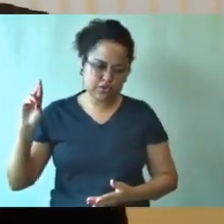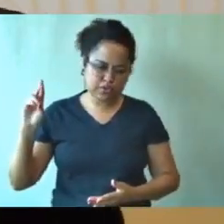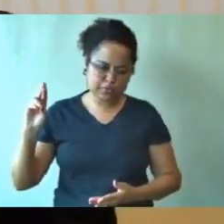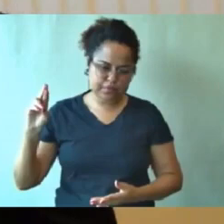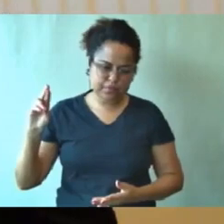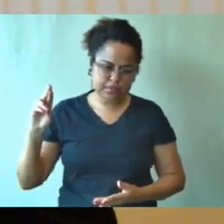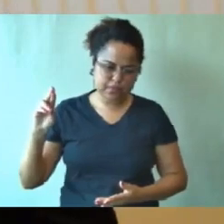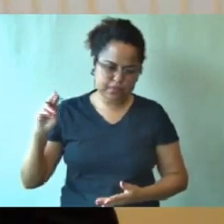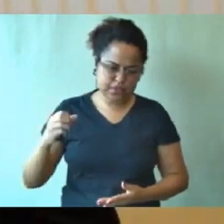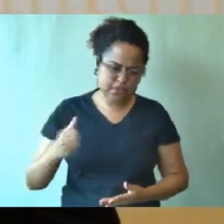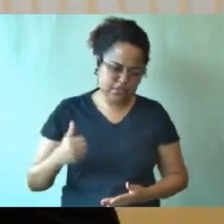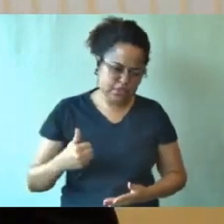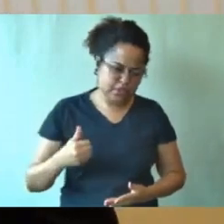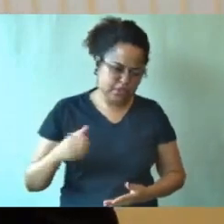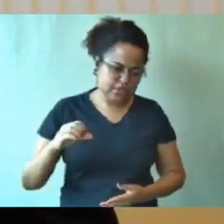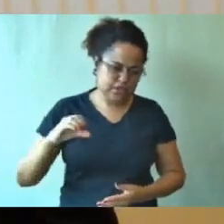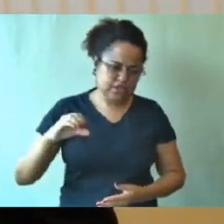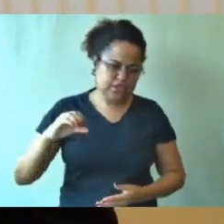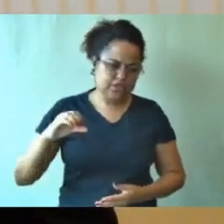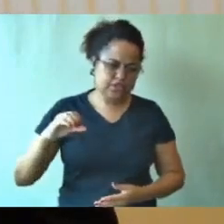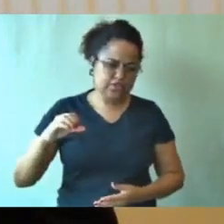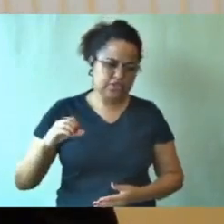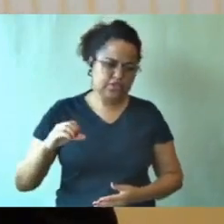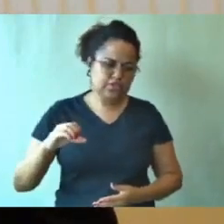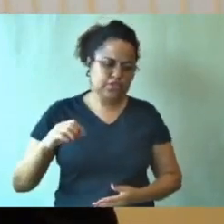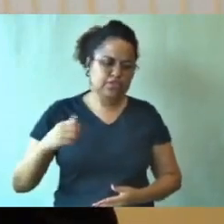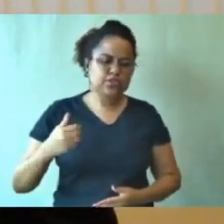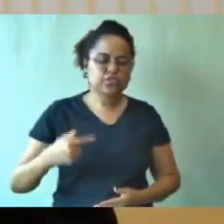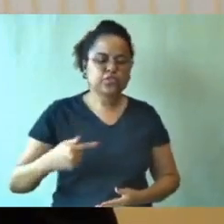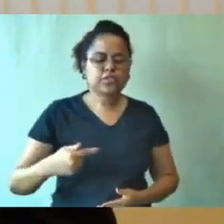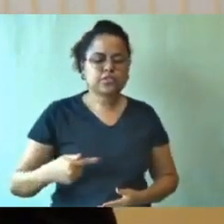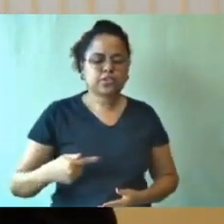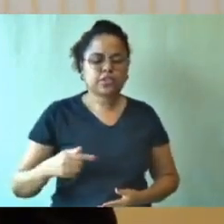17,76% do consórcio, 104 veículos. Ok.